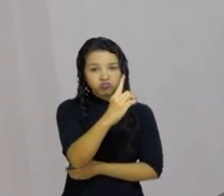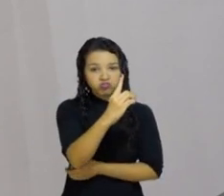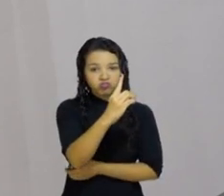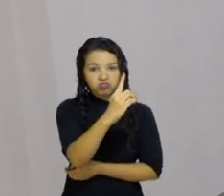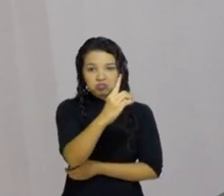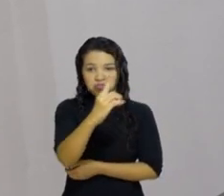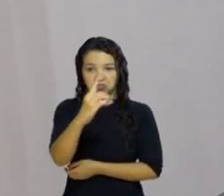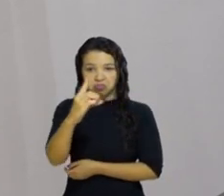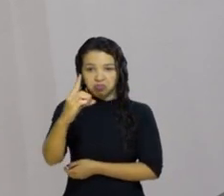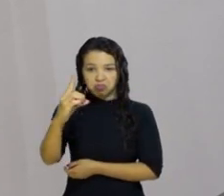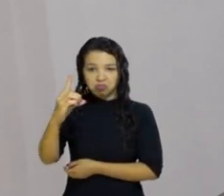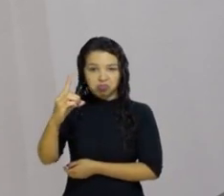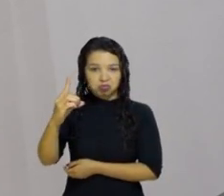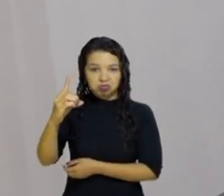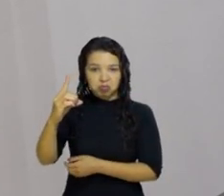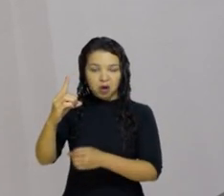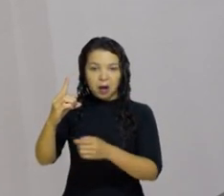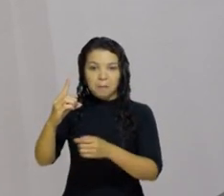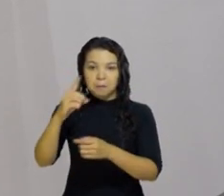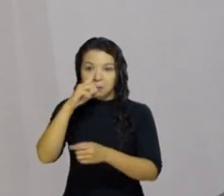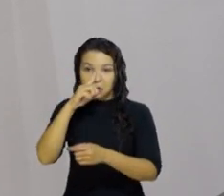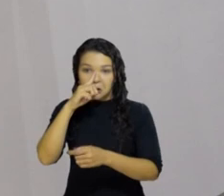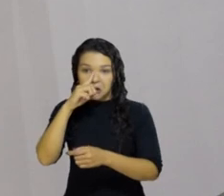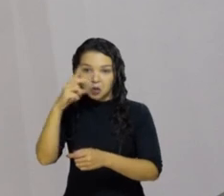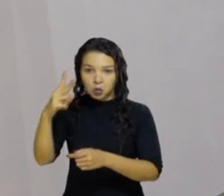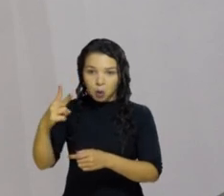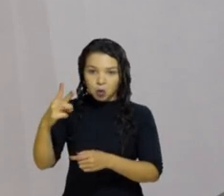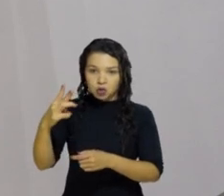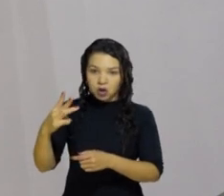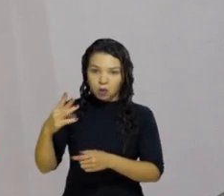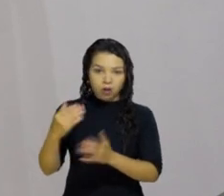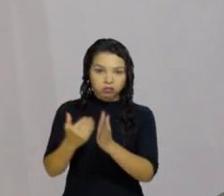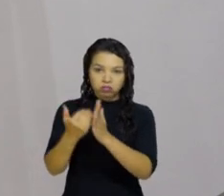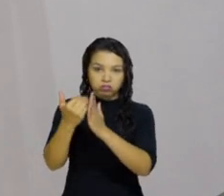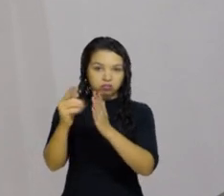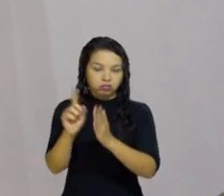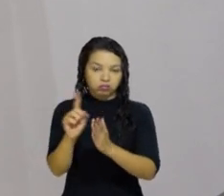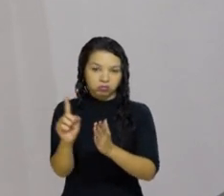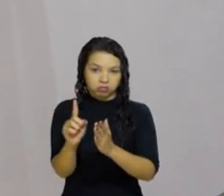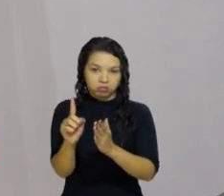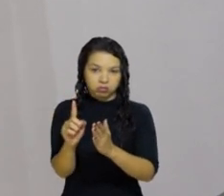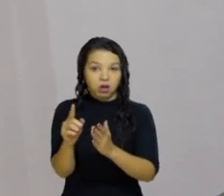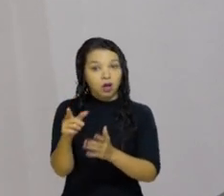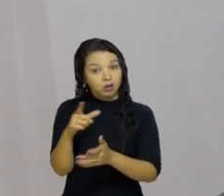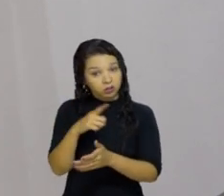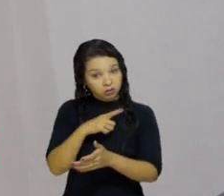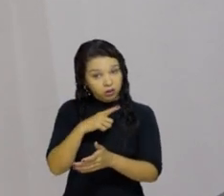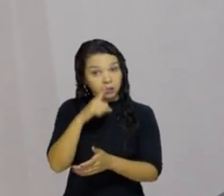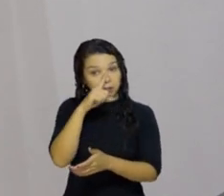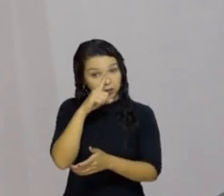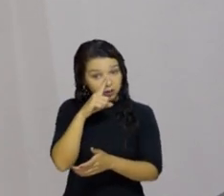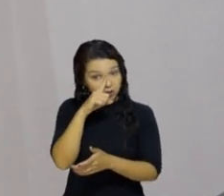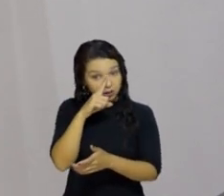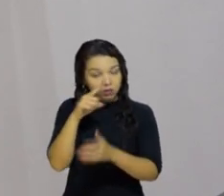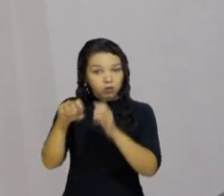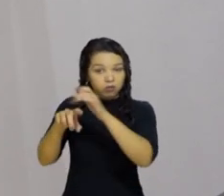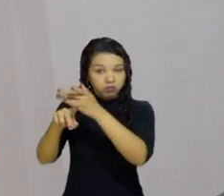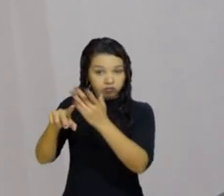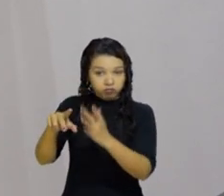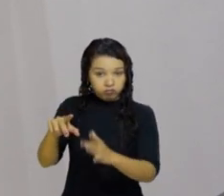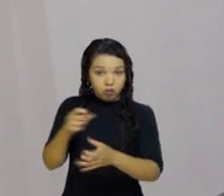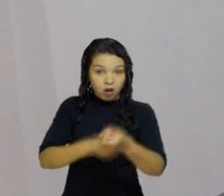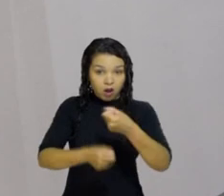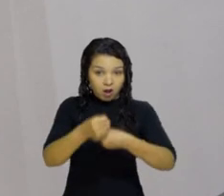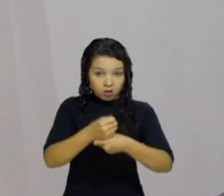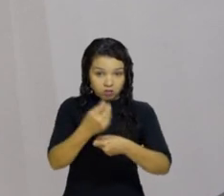dos registros de evolução dos desgastes daquele local, enquanto em 2018 a observação era de que